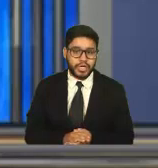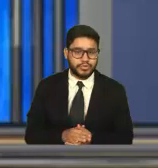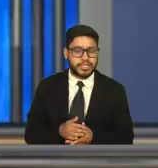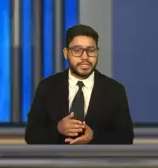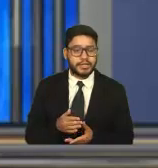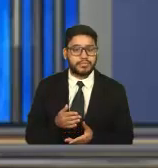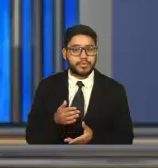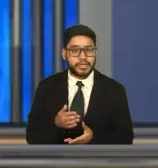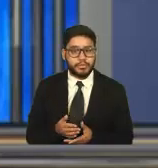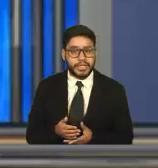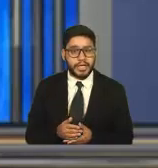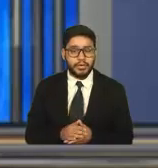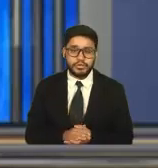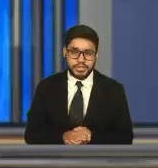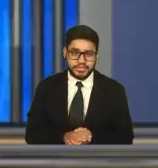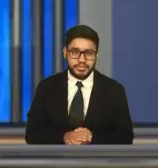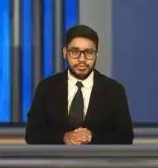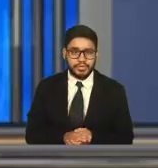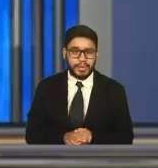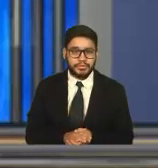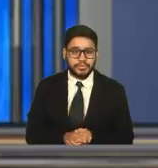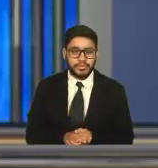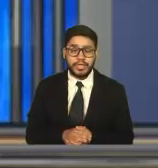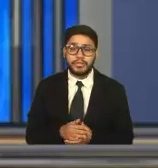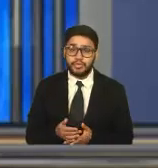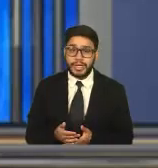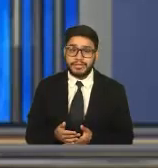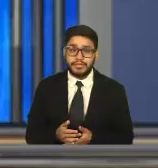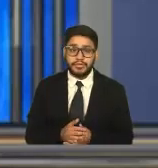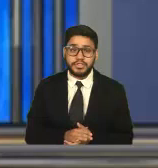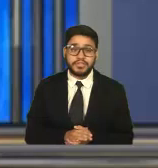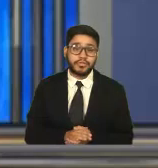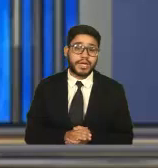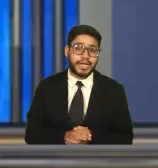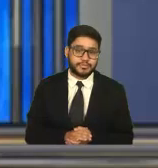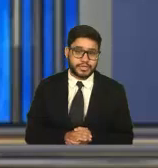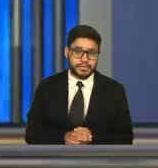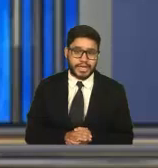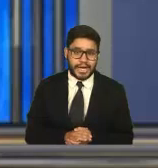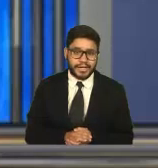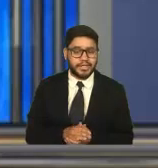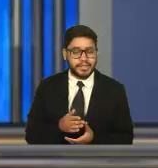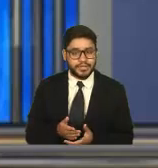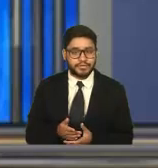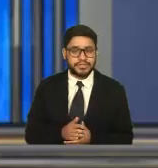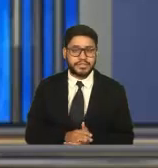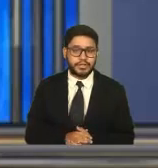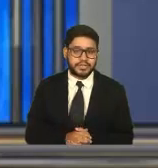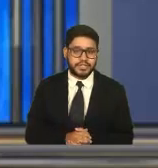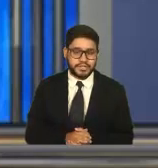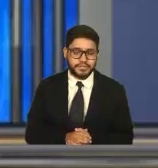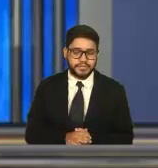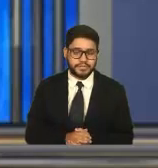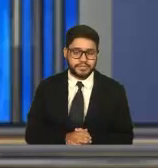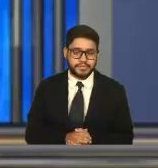em todos está no ar mais uma edição do noticiário do portal brinca com notícias do mundo e para o mundo do Brasil e notícias locais